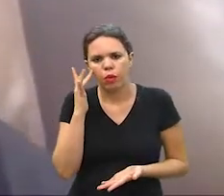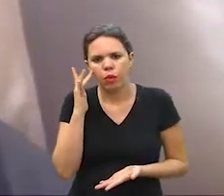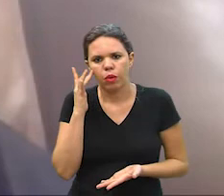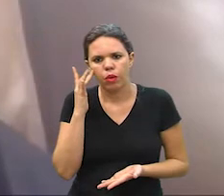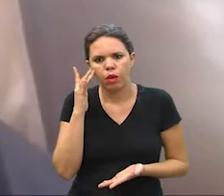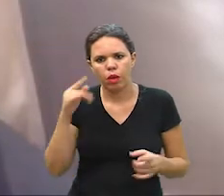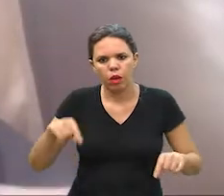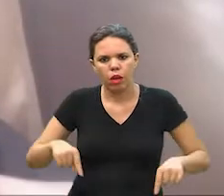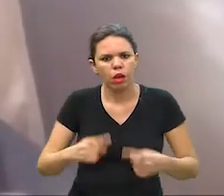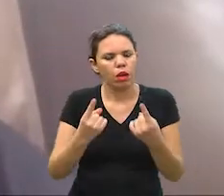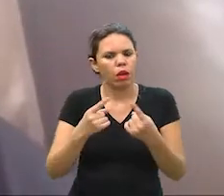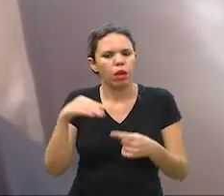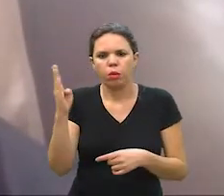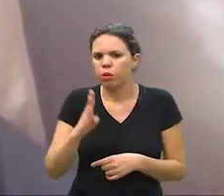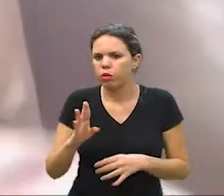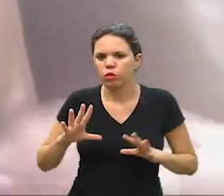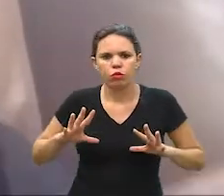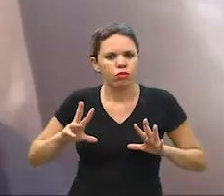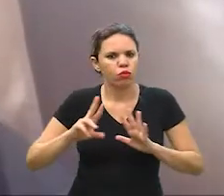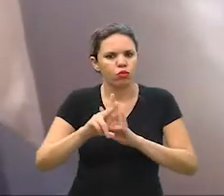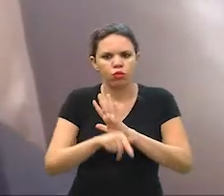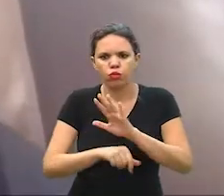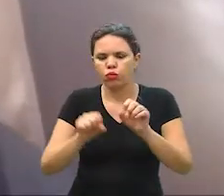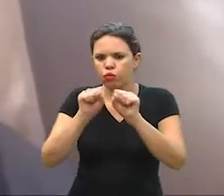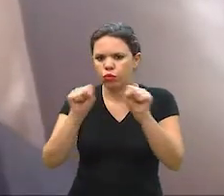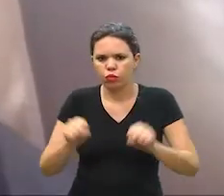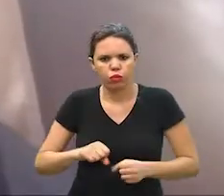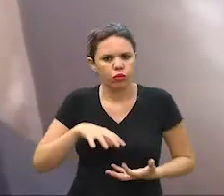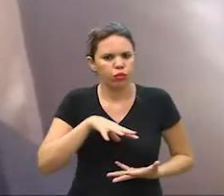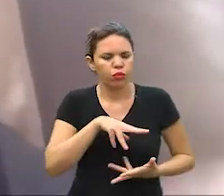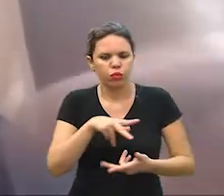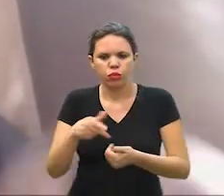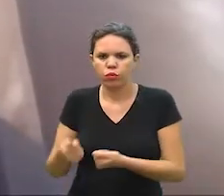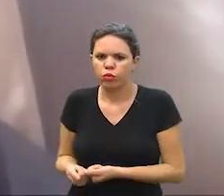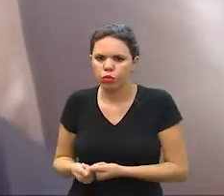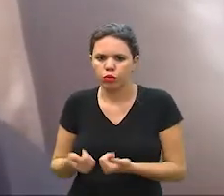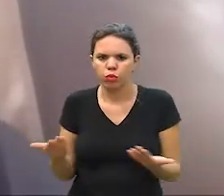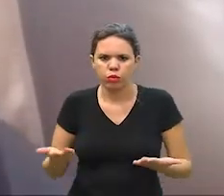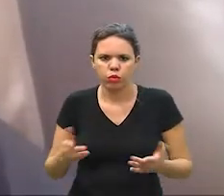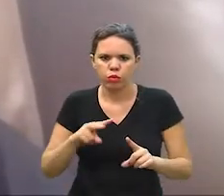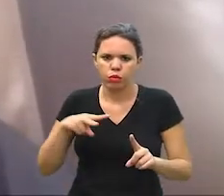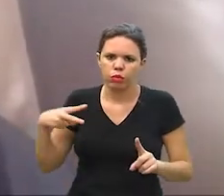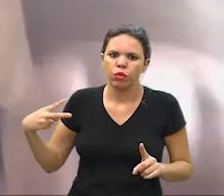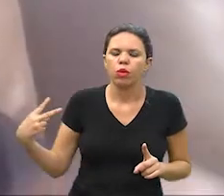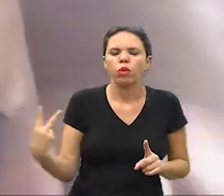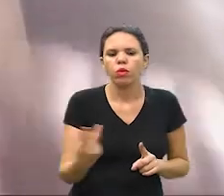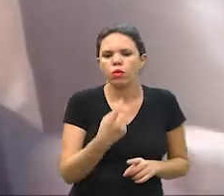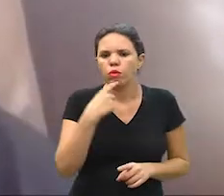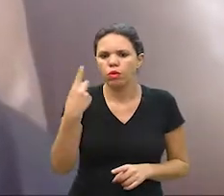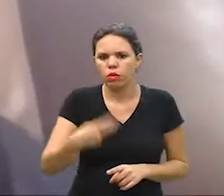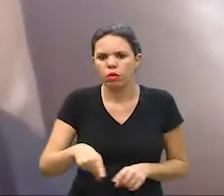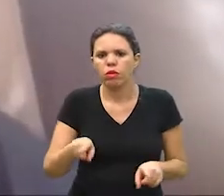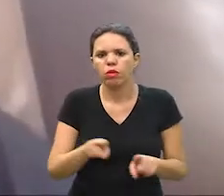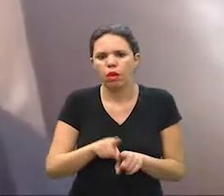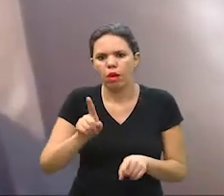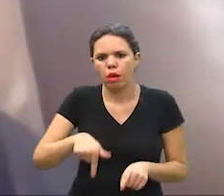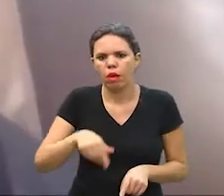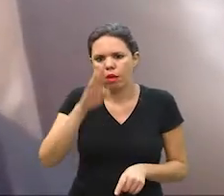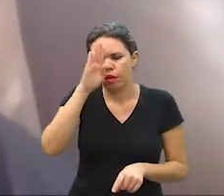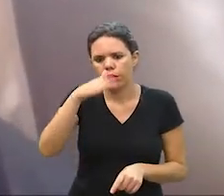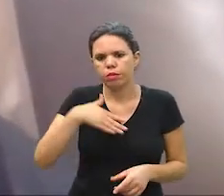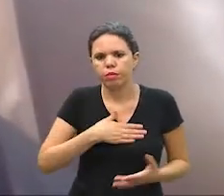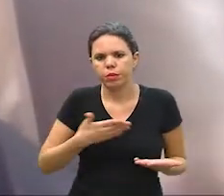um desafio, não é para o Brasil, é para vários sistemas do mundo. Sim. Mas nesse aspecto, Campinas também é